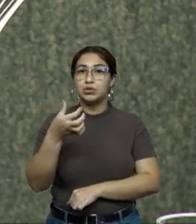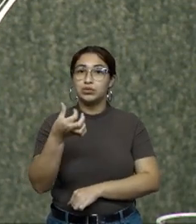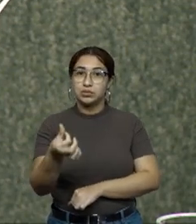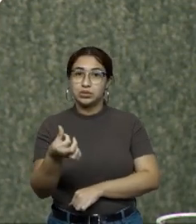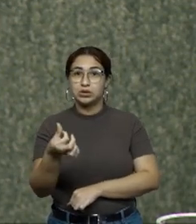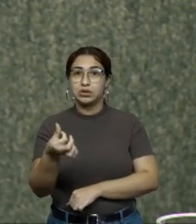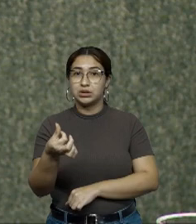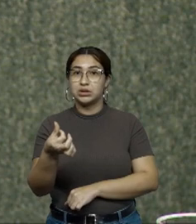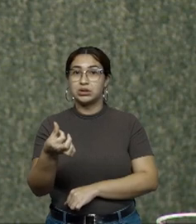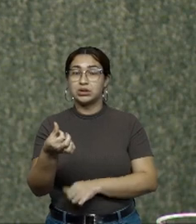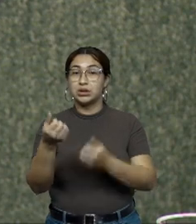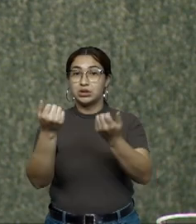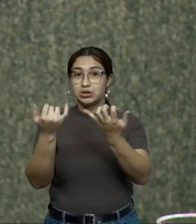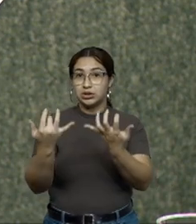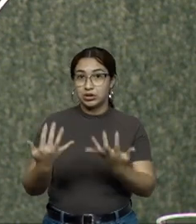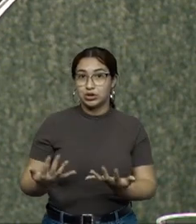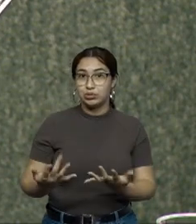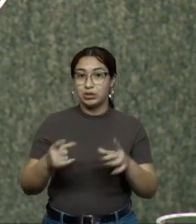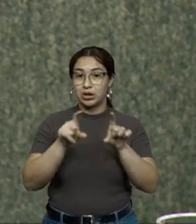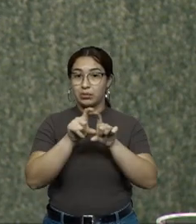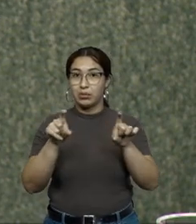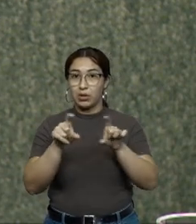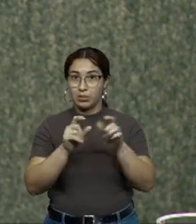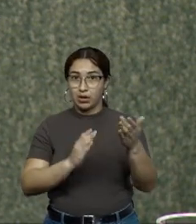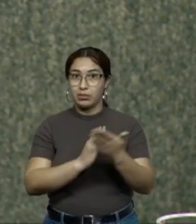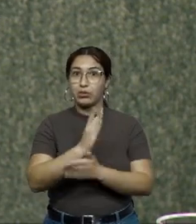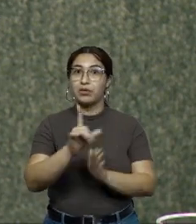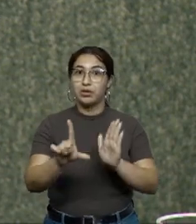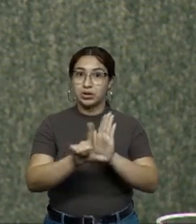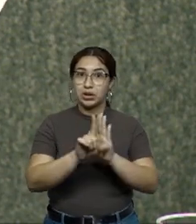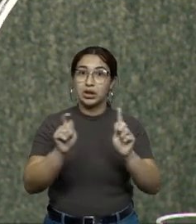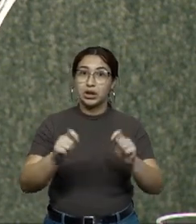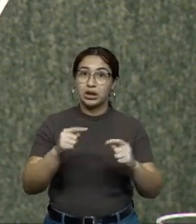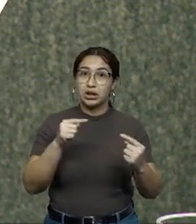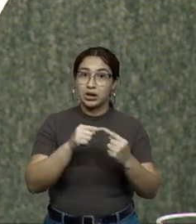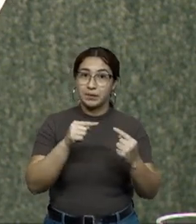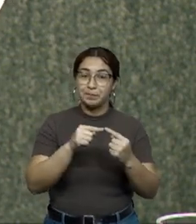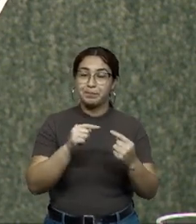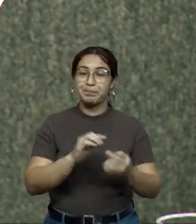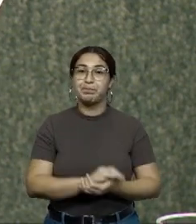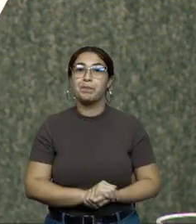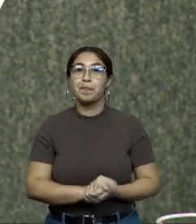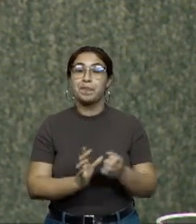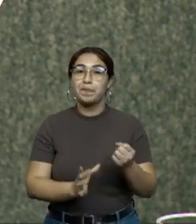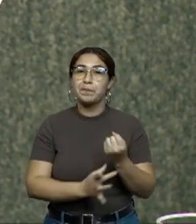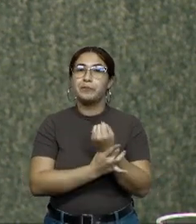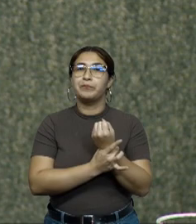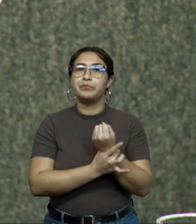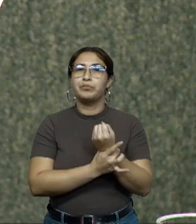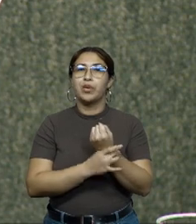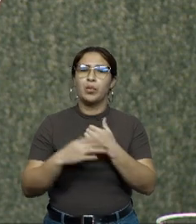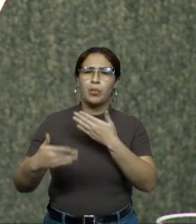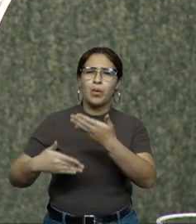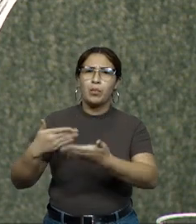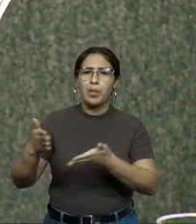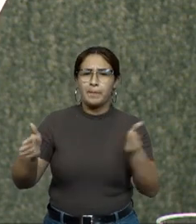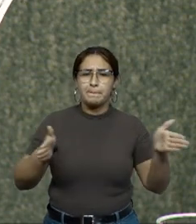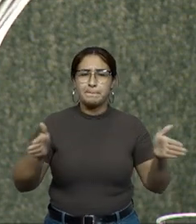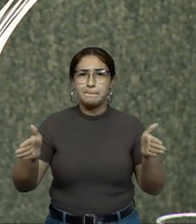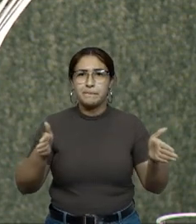o seguinte enunciado aprovado em lei assegurar a realização periódica de